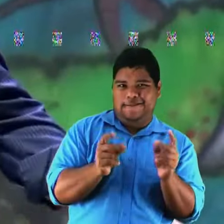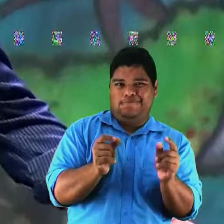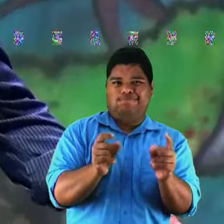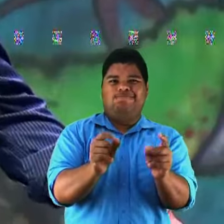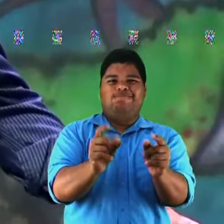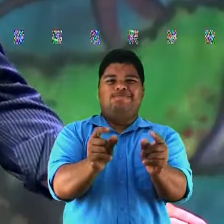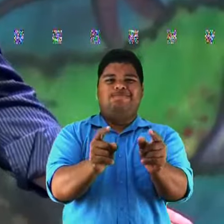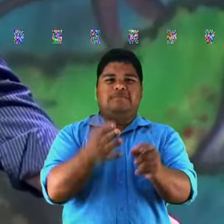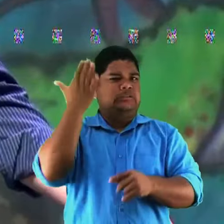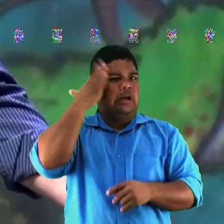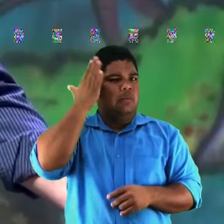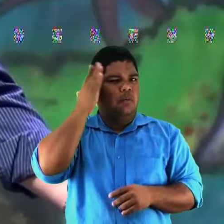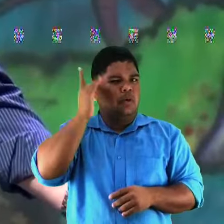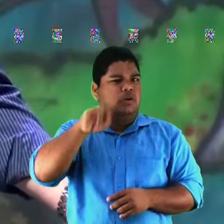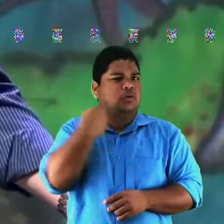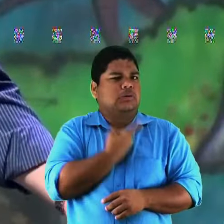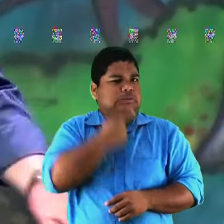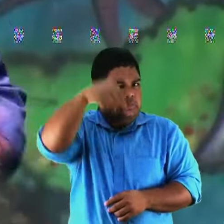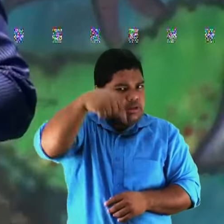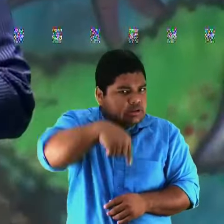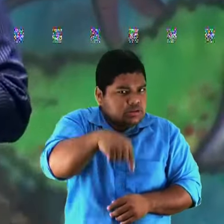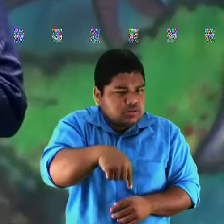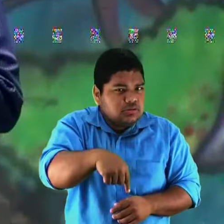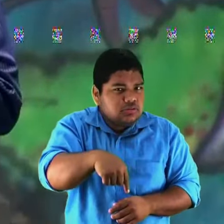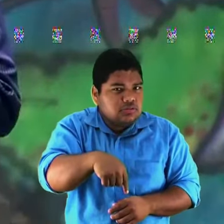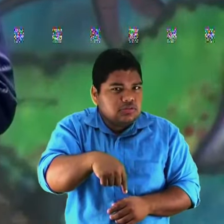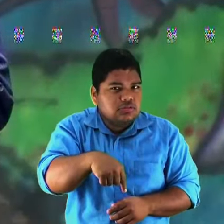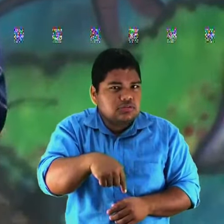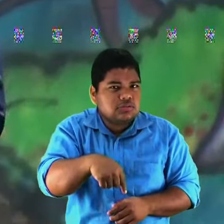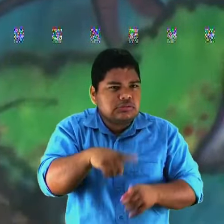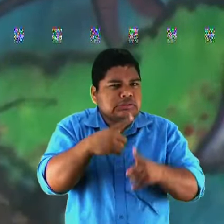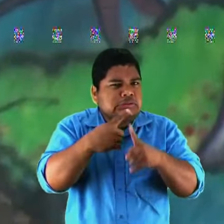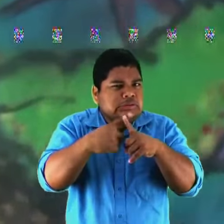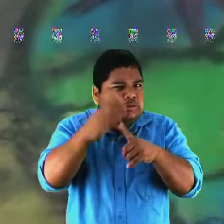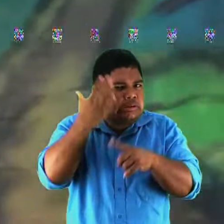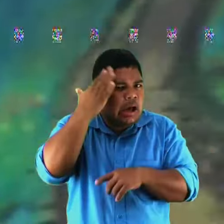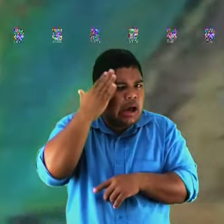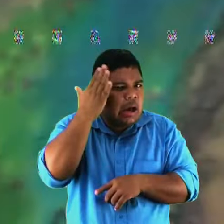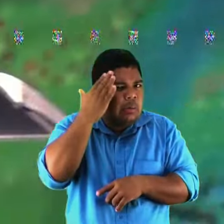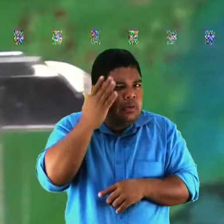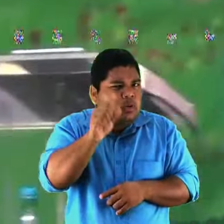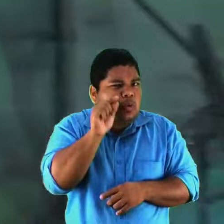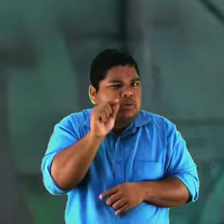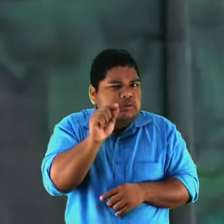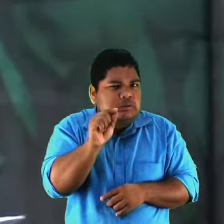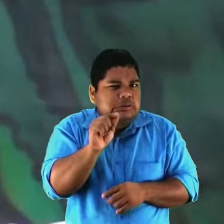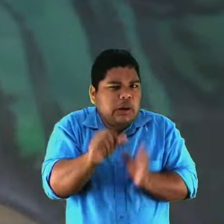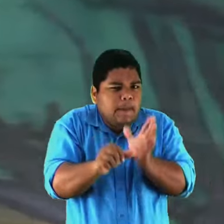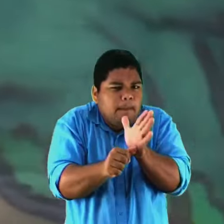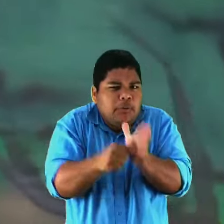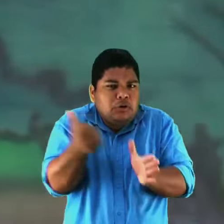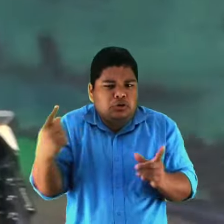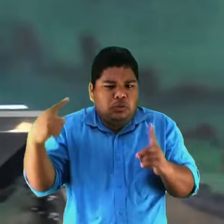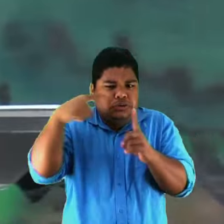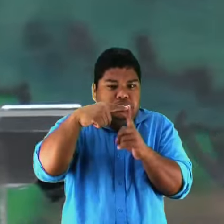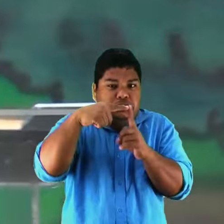Sabe por que nós estamos aqui? Sabe qual deve ser o nosso objetivo número 1 de vida? Sabe qual deve ser o parâmetro